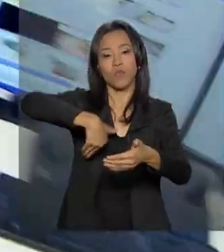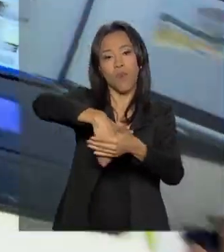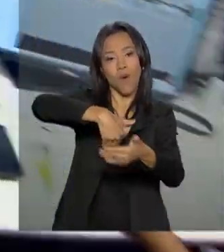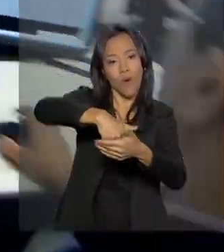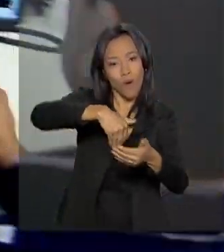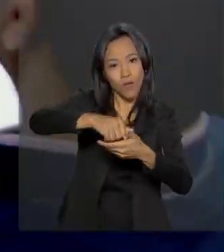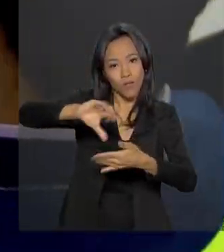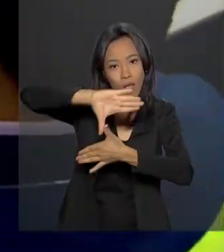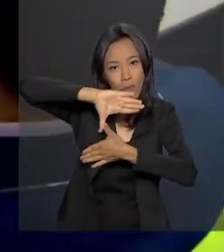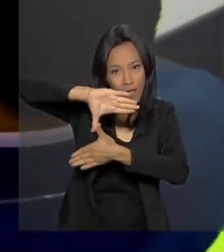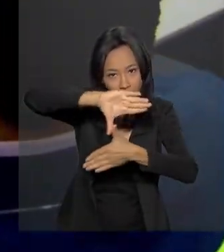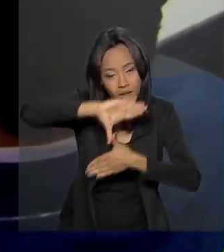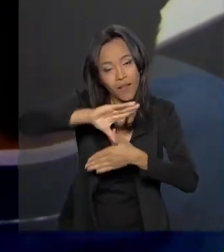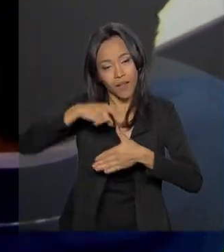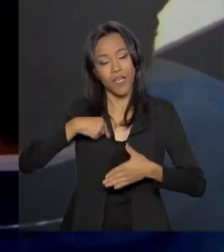coordenar a segurança do evento.